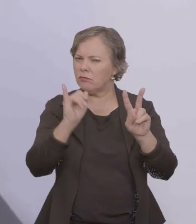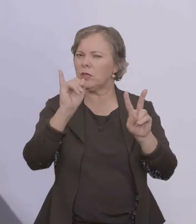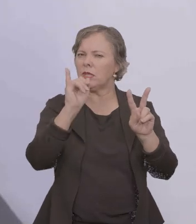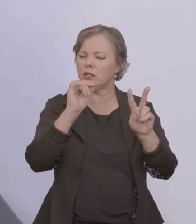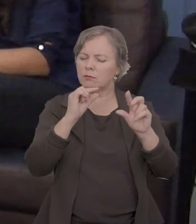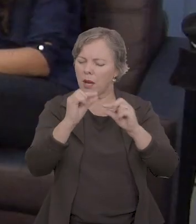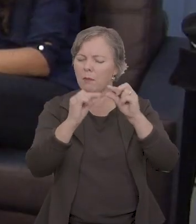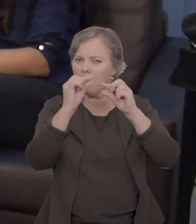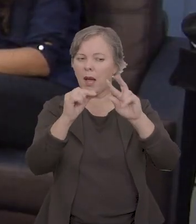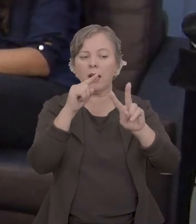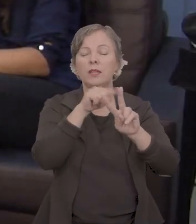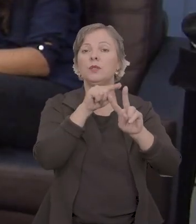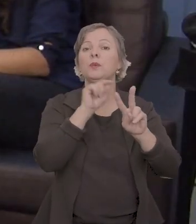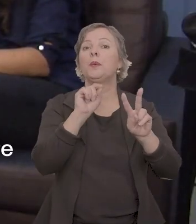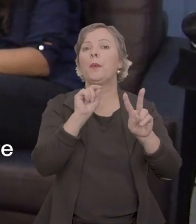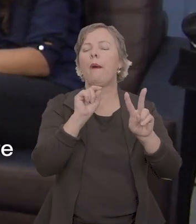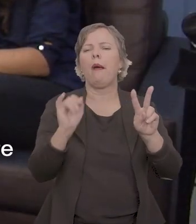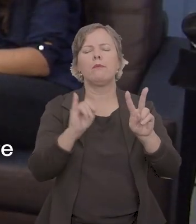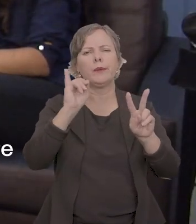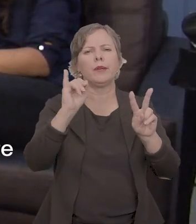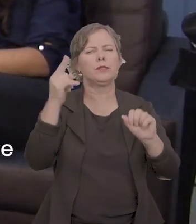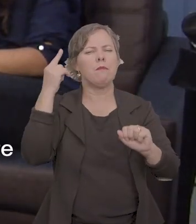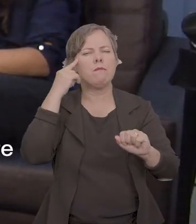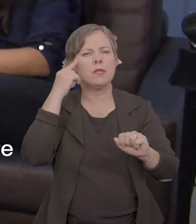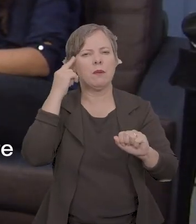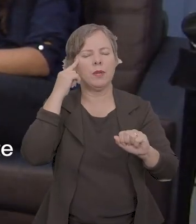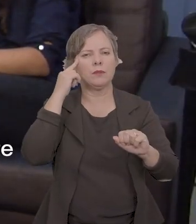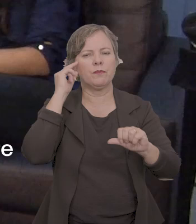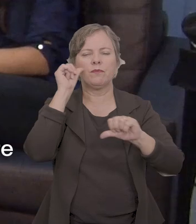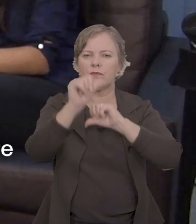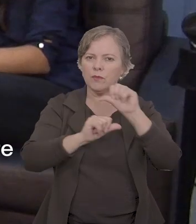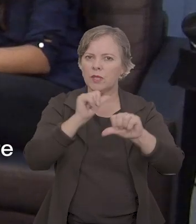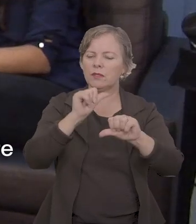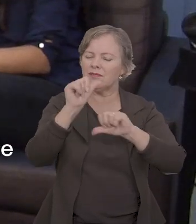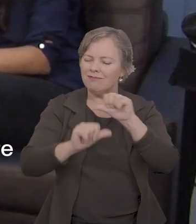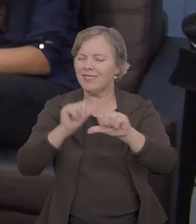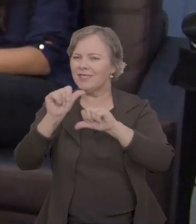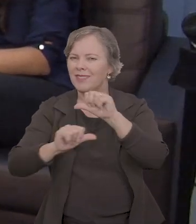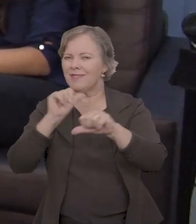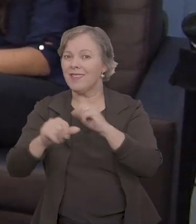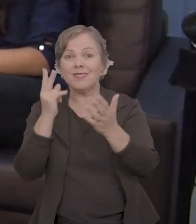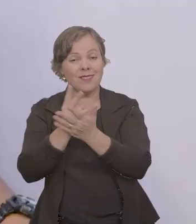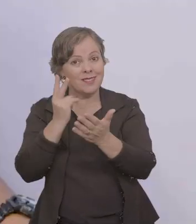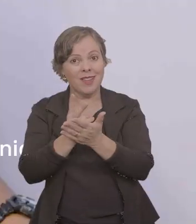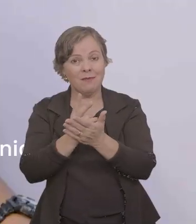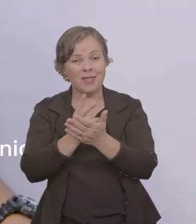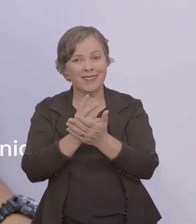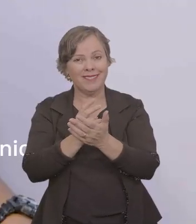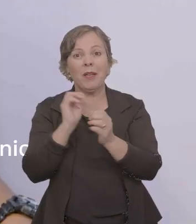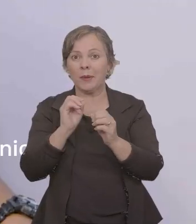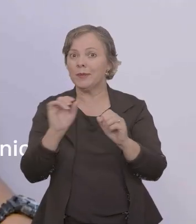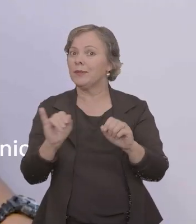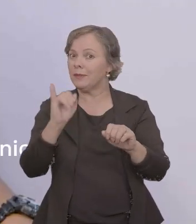primeiro passo. E o segundo ponto é ter em mente que as mudanças serão uma constante. E isso também, mais